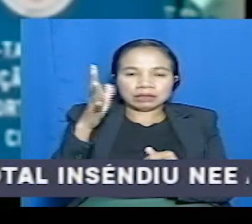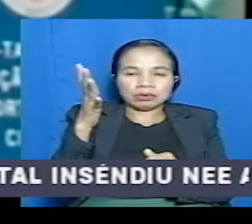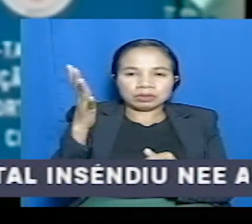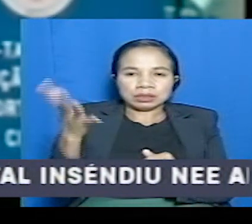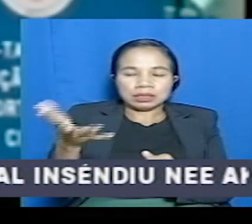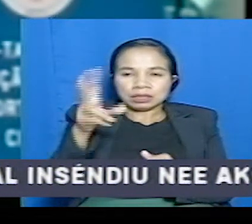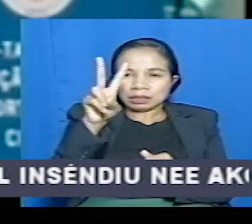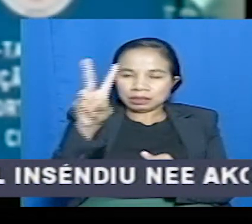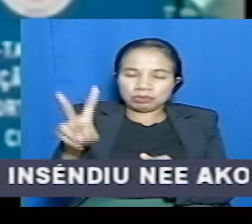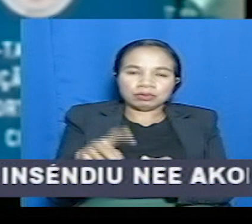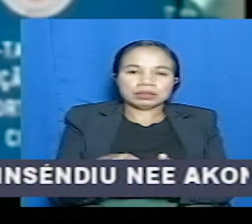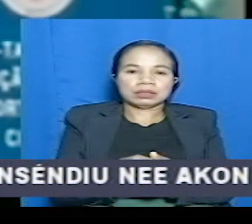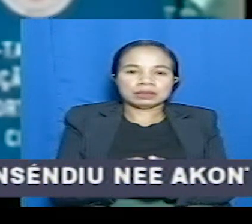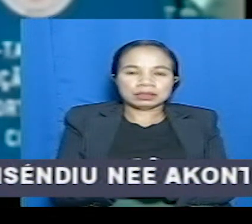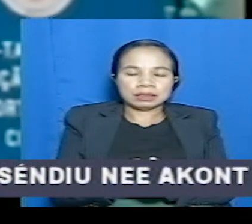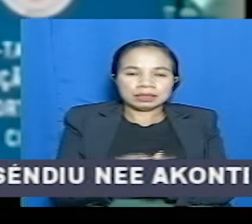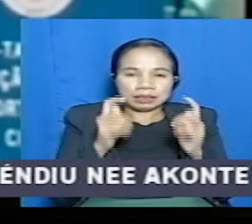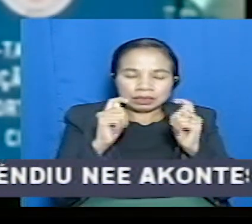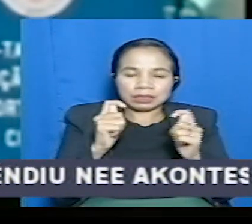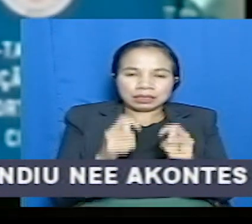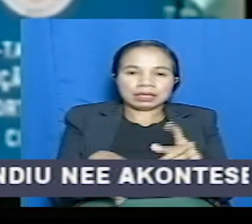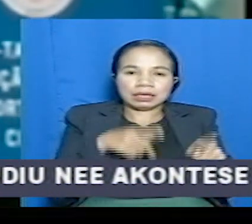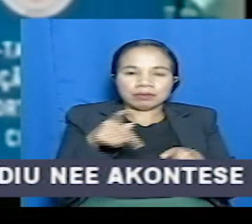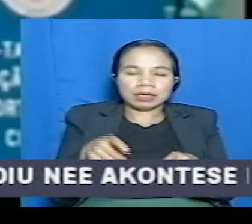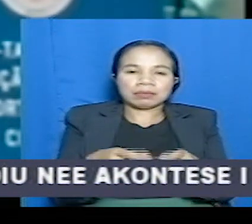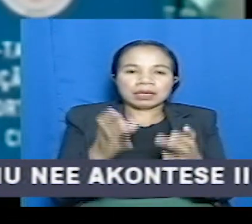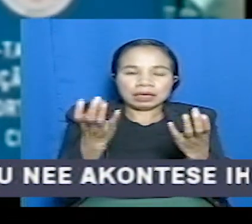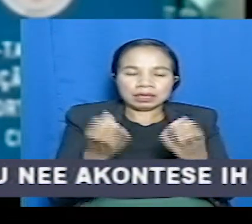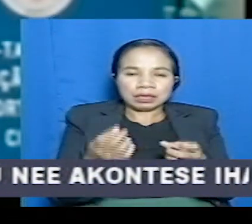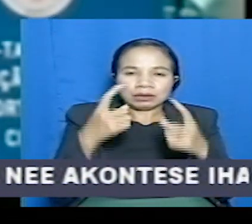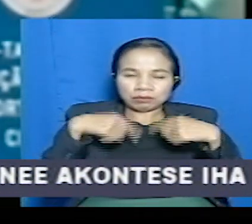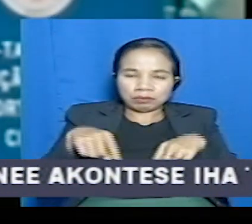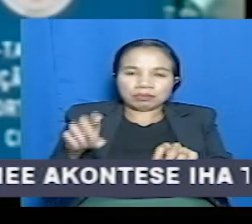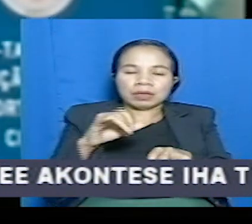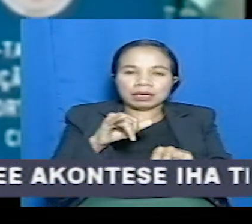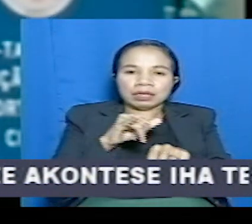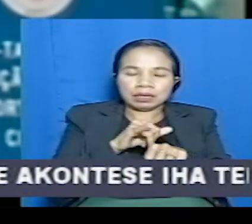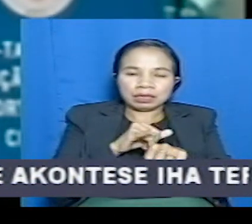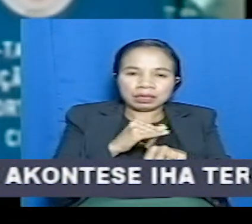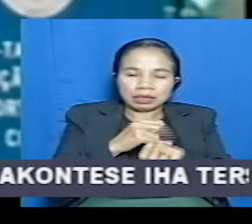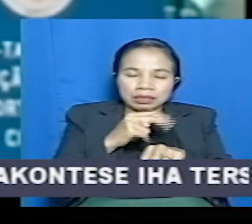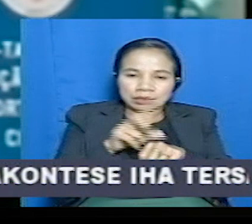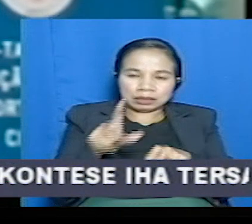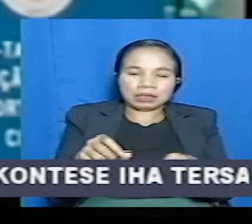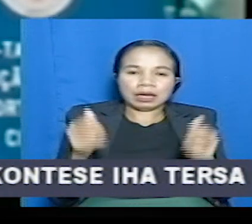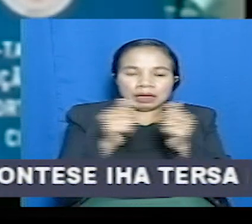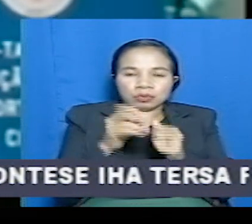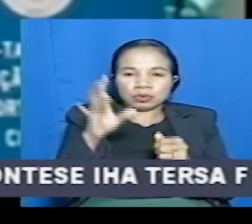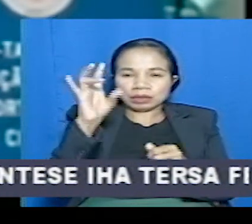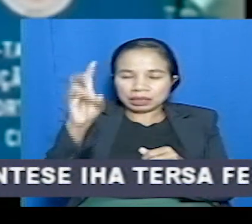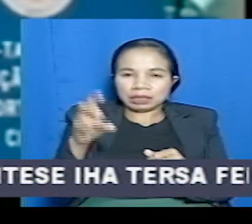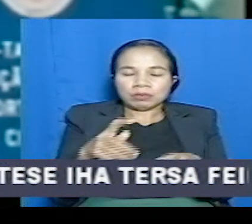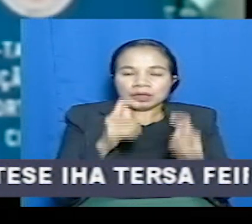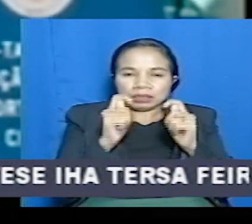552 amostras, MNB Hakarakhalo viagem internacional, Hamutu Koto e Anain Hitu Makhalo Tes,